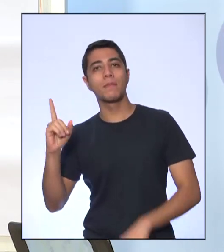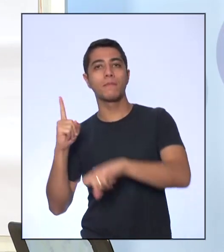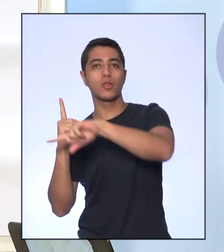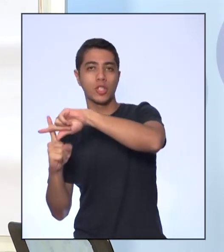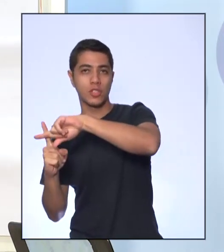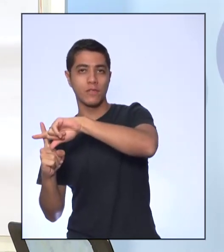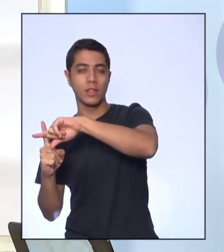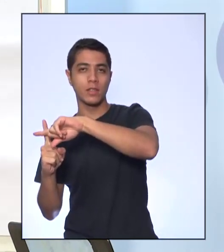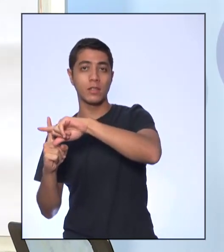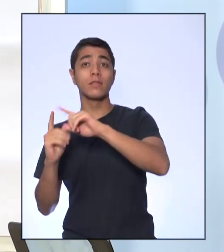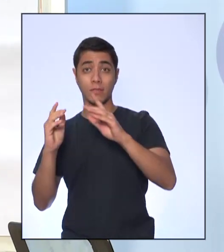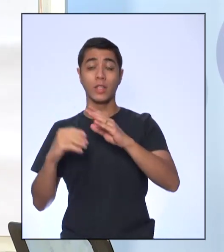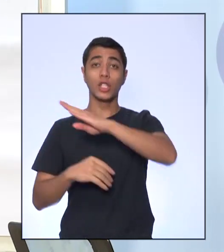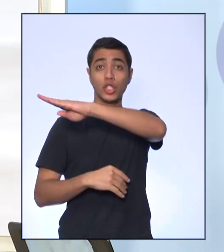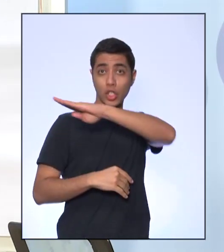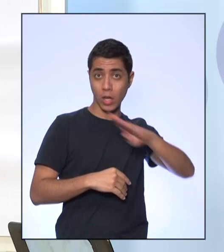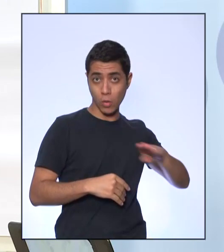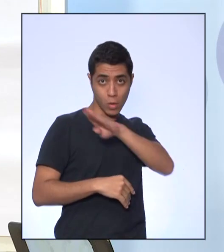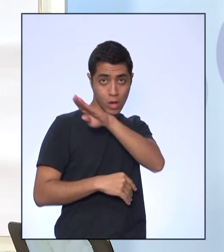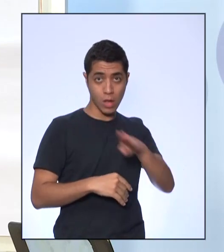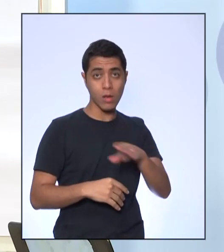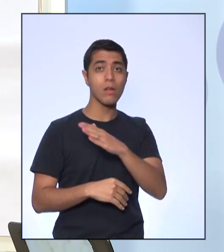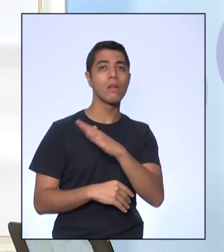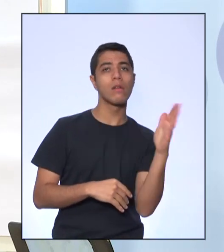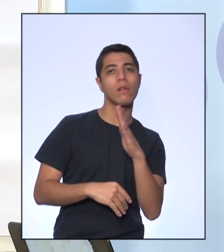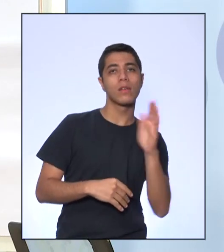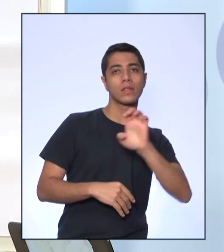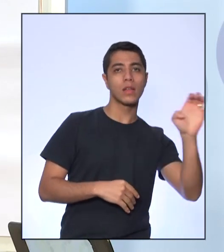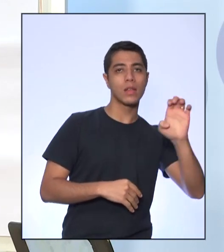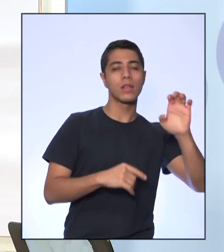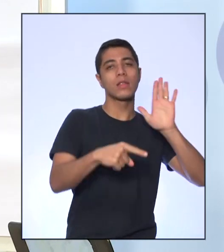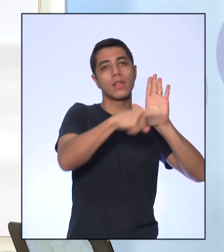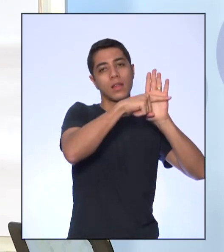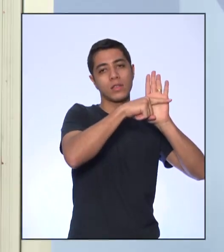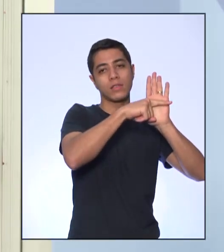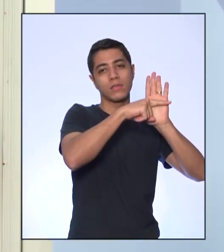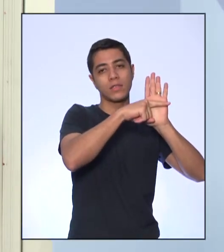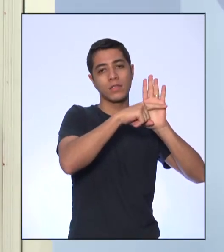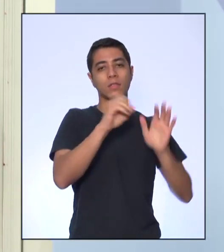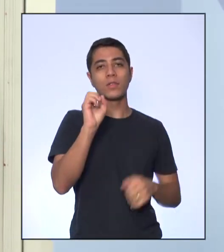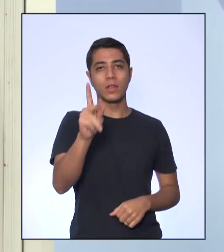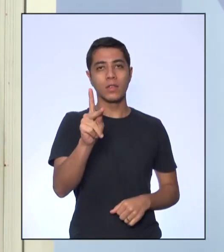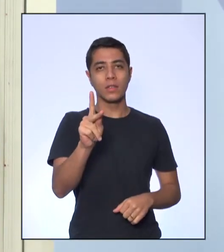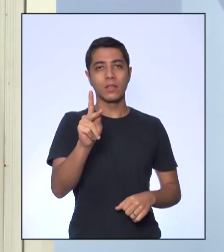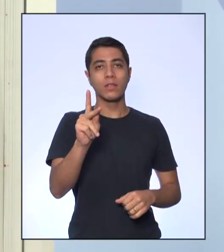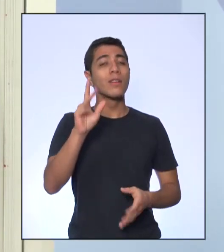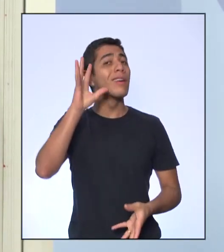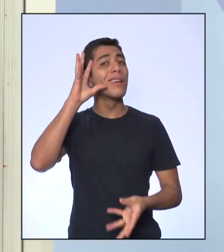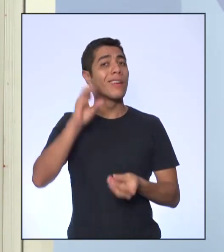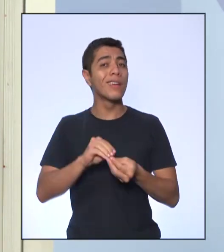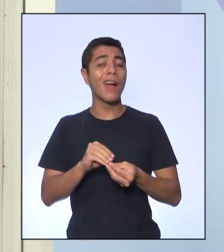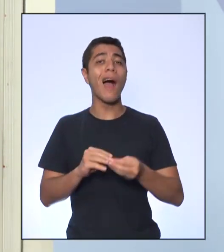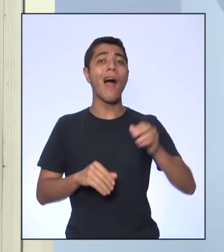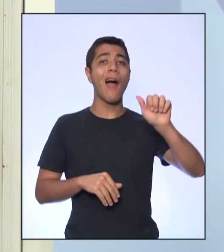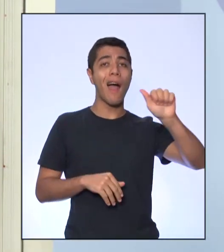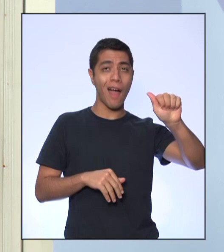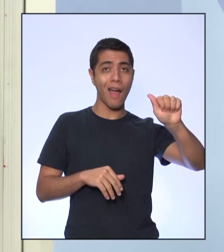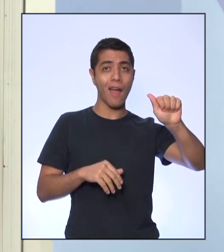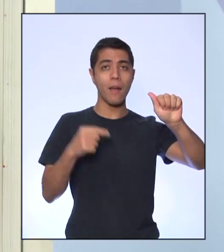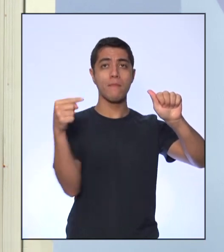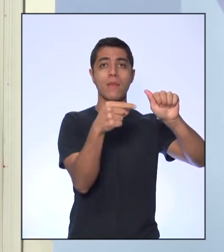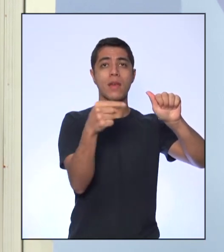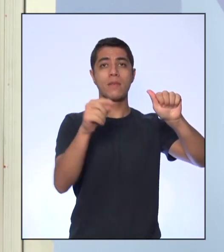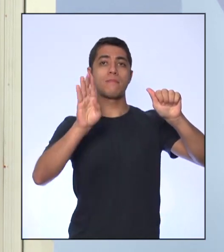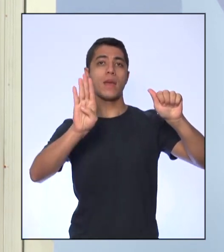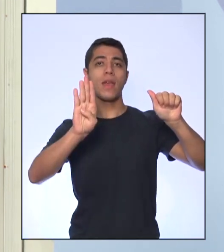Ou seja, A menos B. Então, eu posso escrever assim, ó, menos